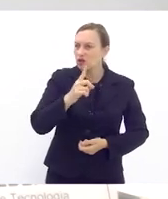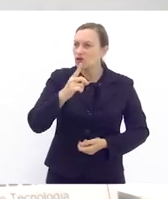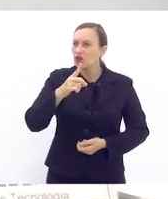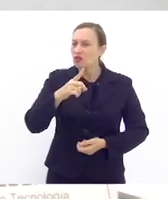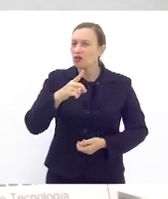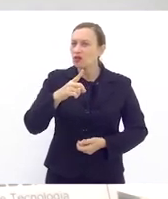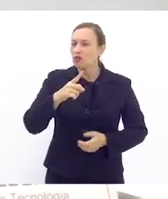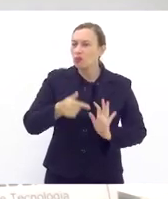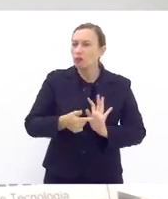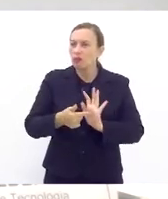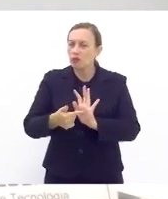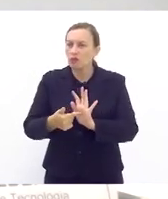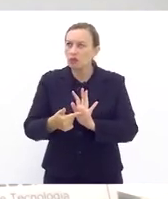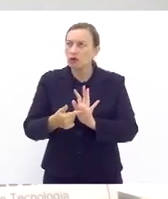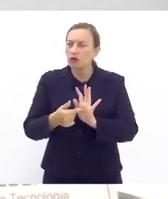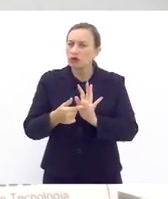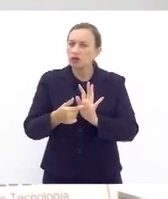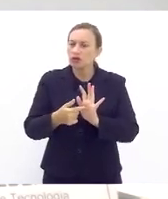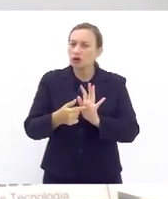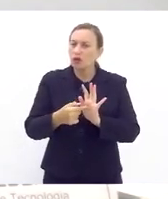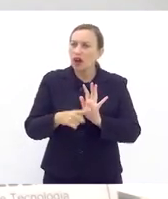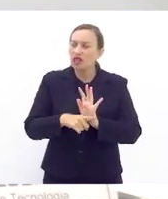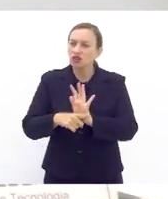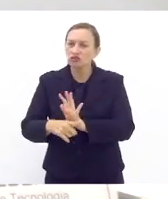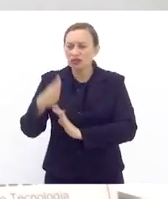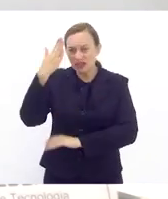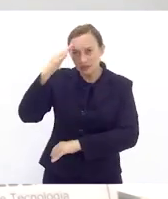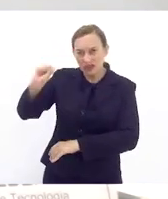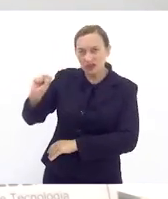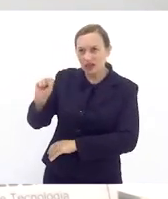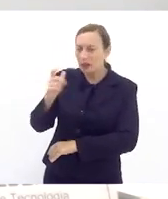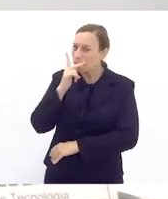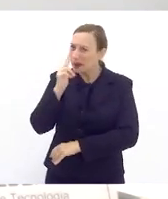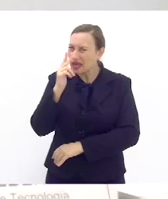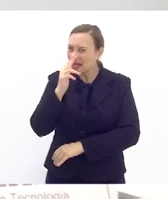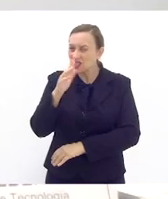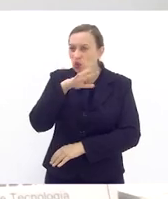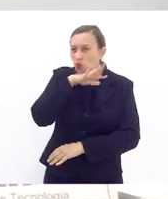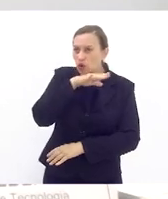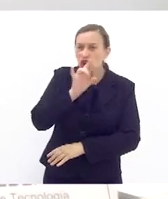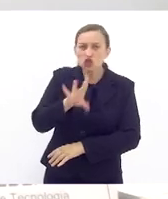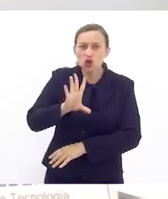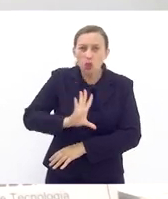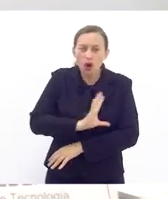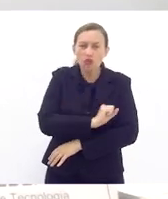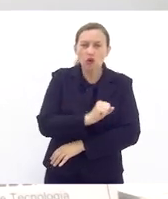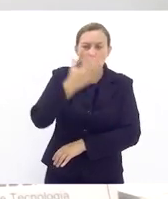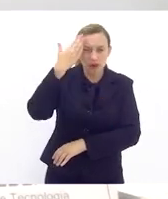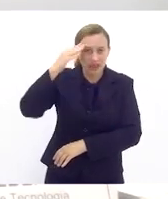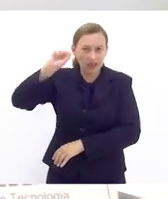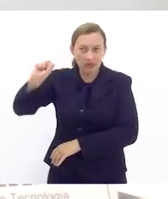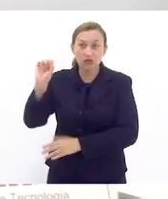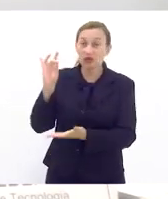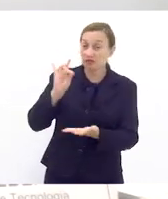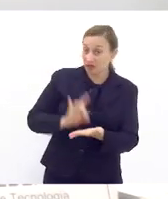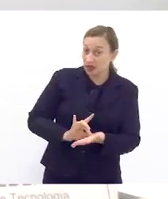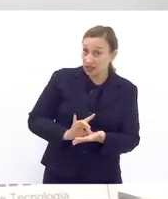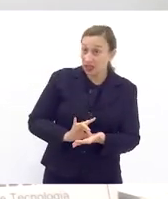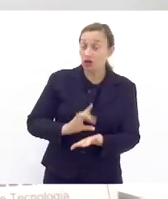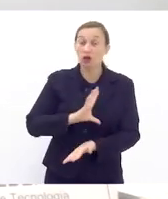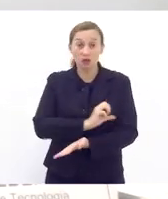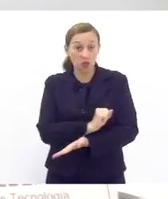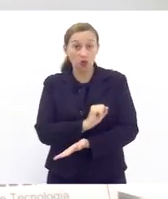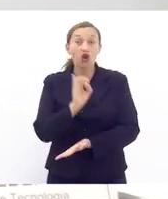Por prestigioso que pareça é inútil só o amor pela sabedoria e verdadeiro amor